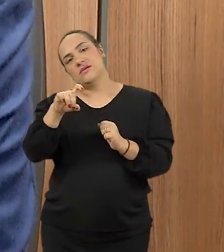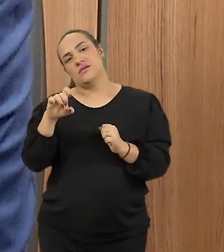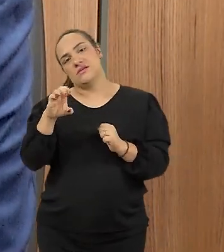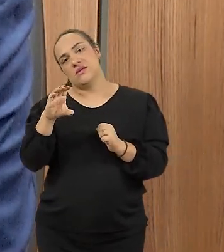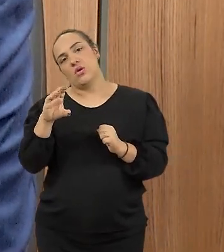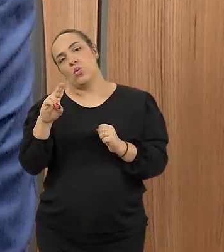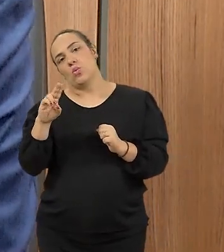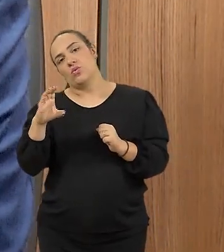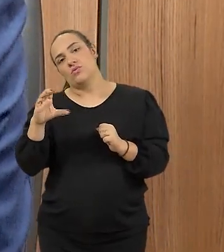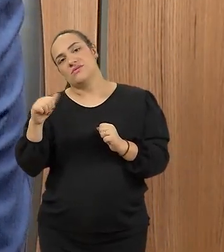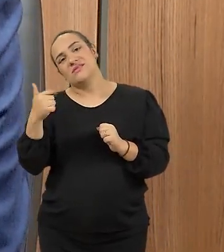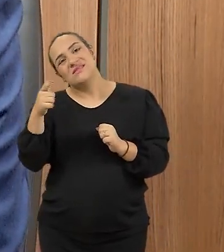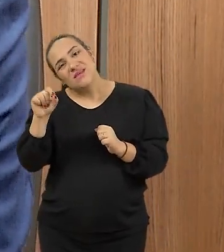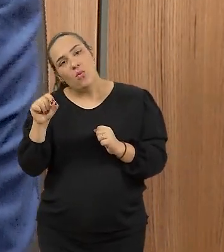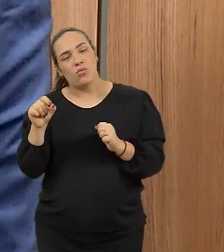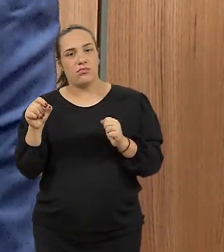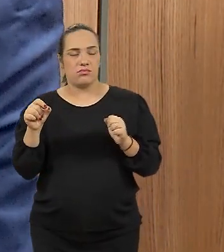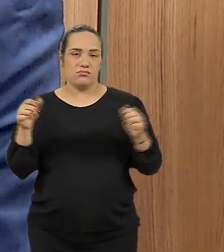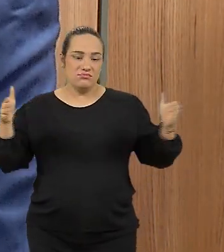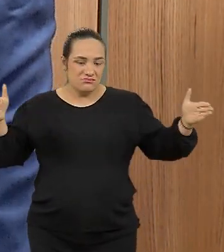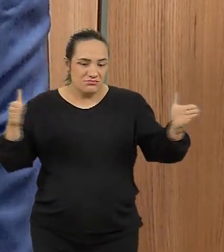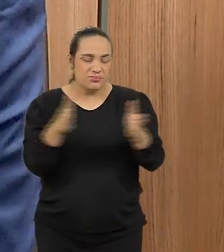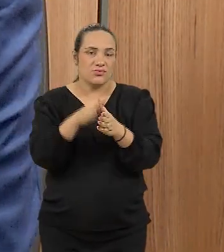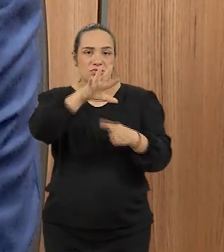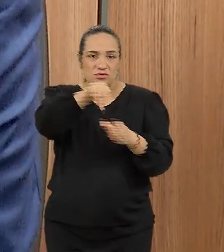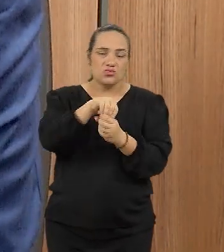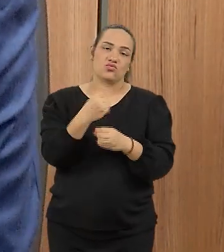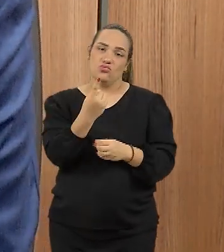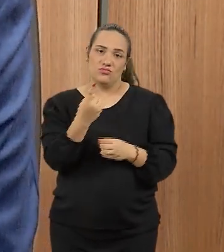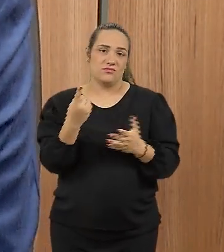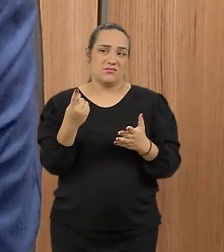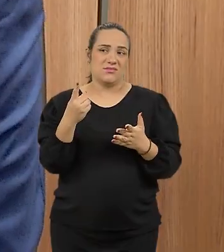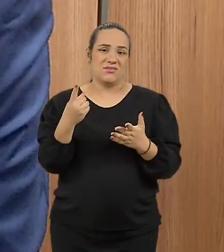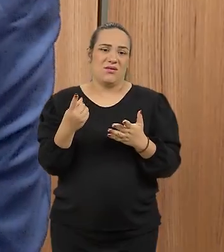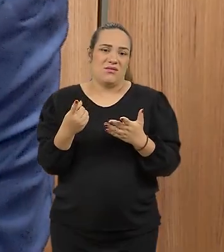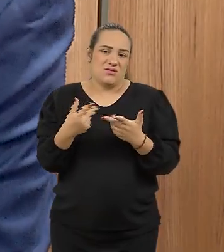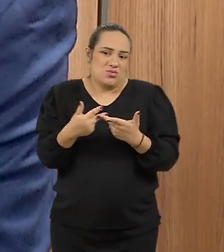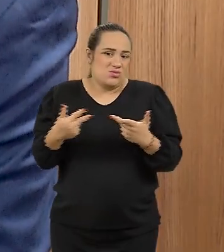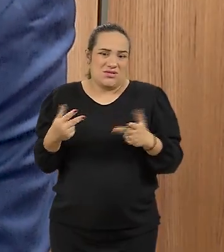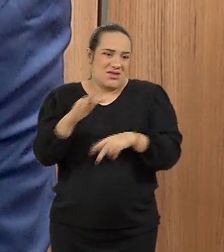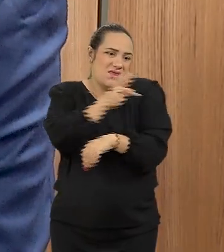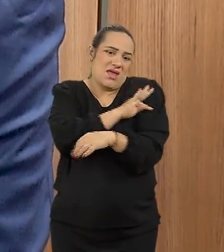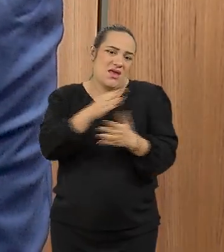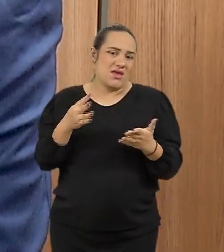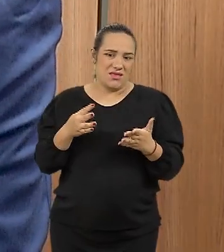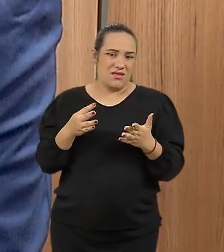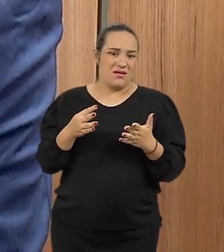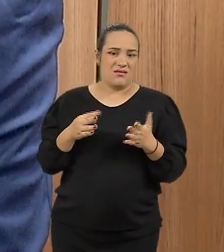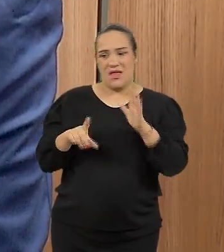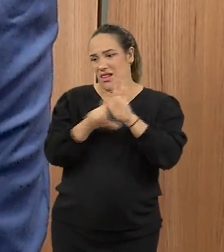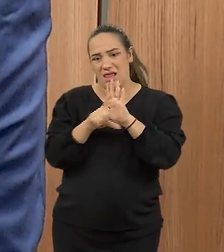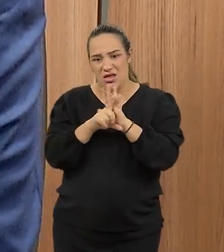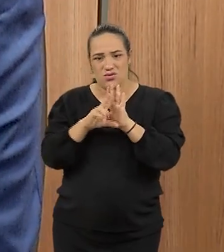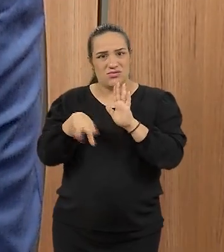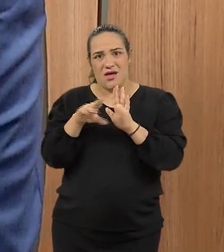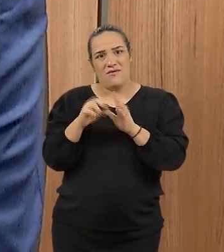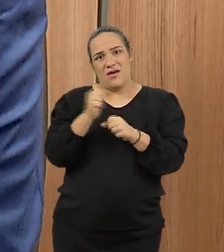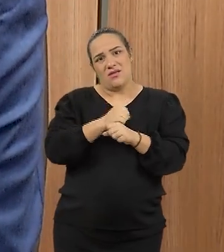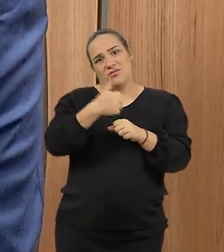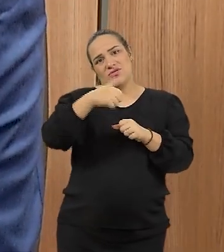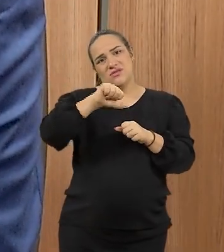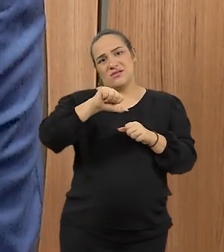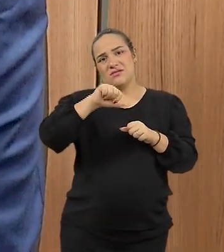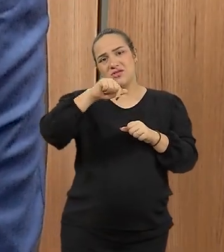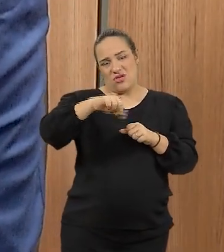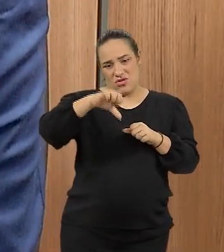necessidades daqueles que procuravam o judiciário e principalmente as necessidades técnicas dos operadores, aqueles